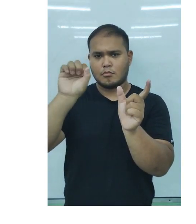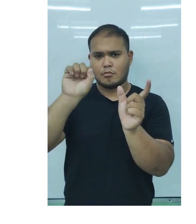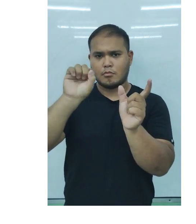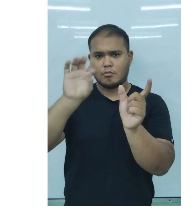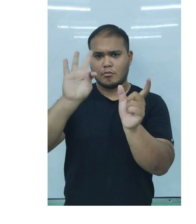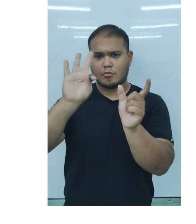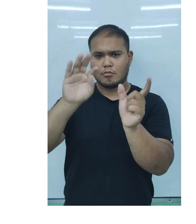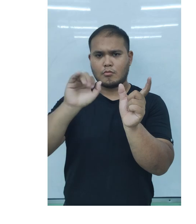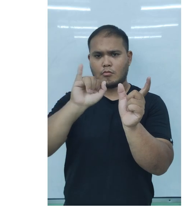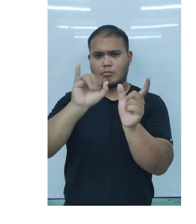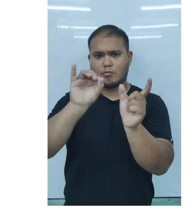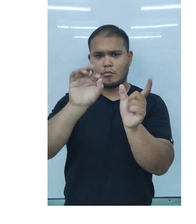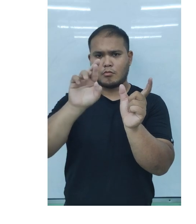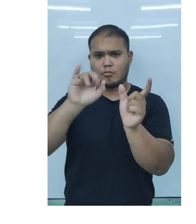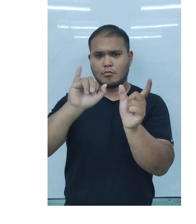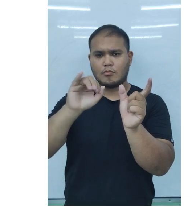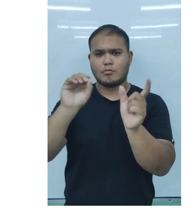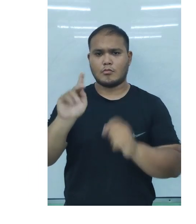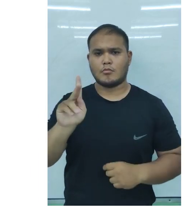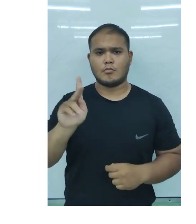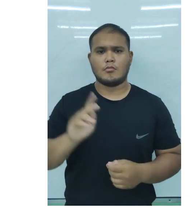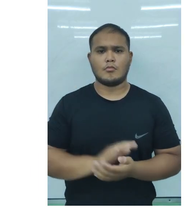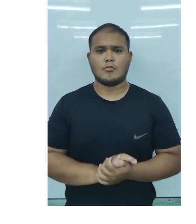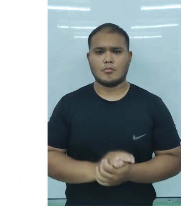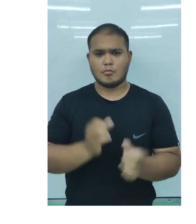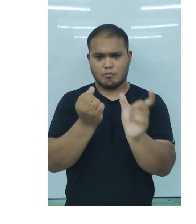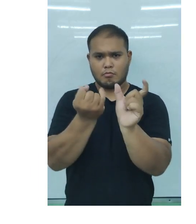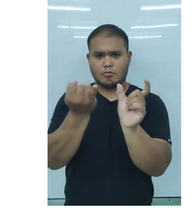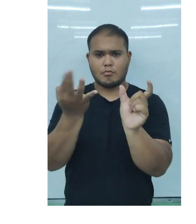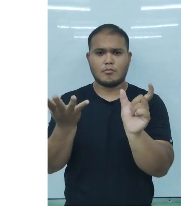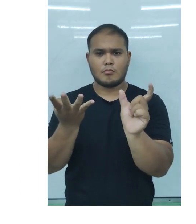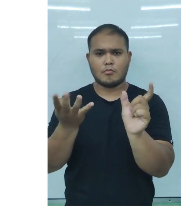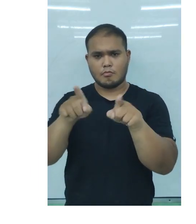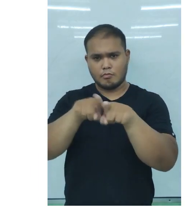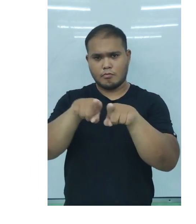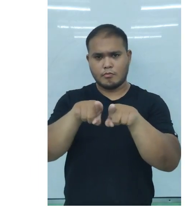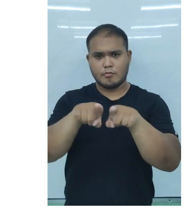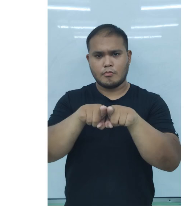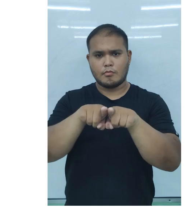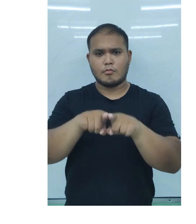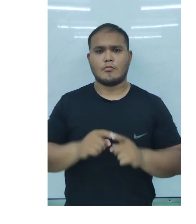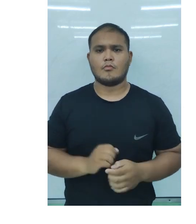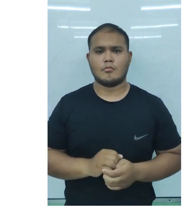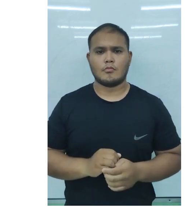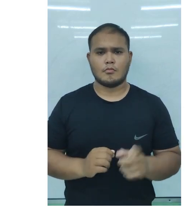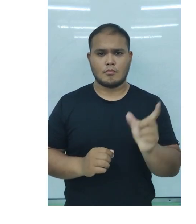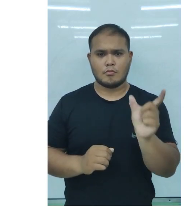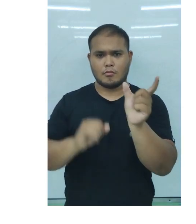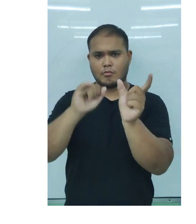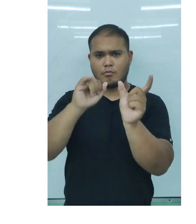Ok? No plural, também. O clarior, ele virou radical.